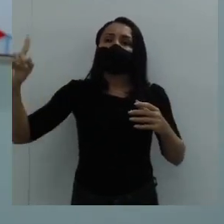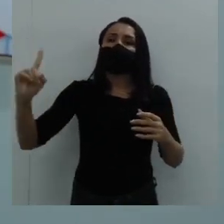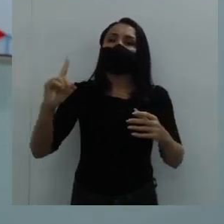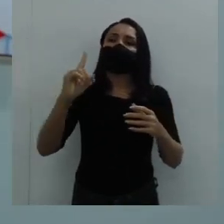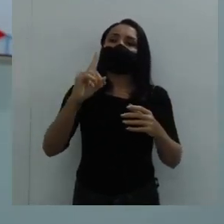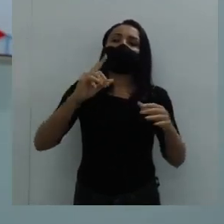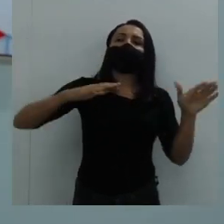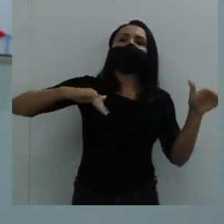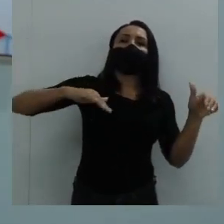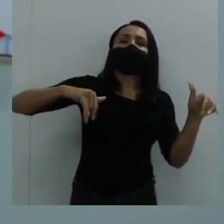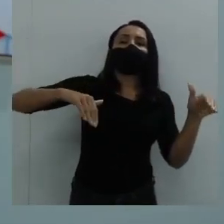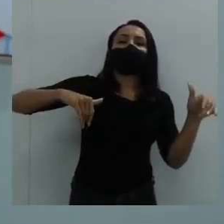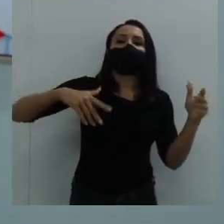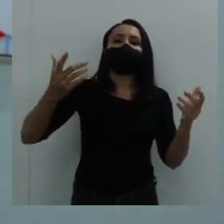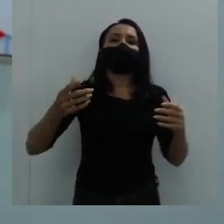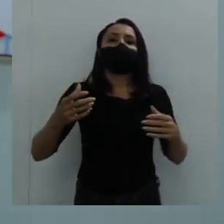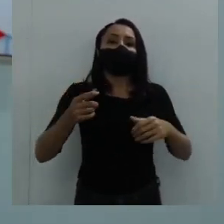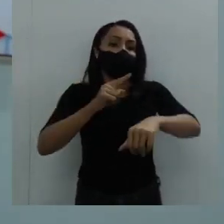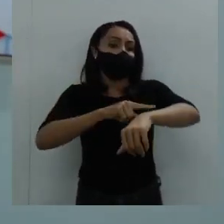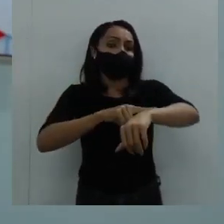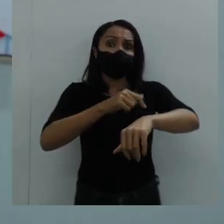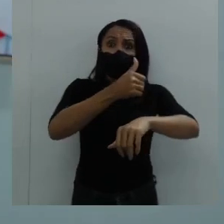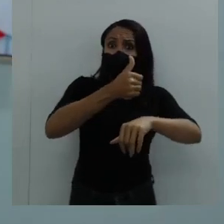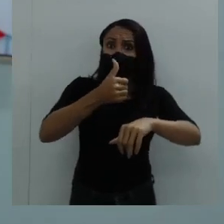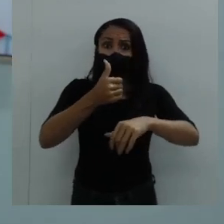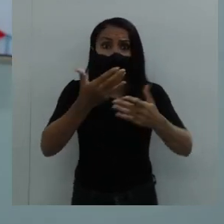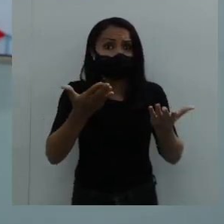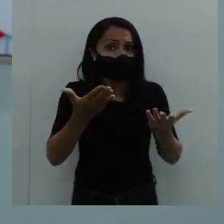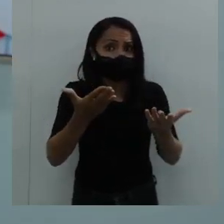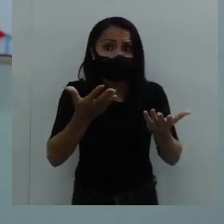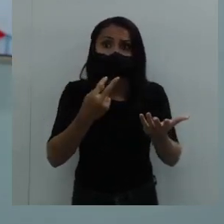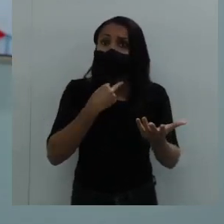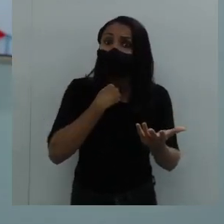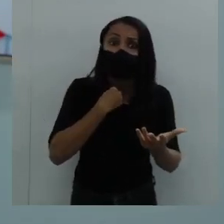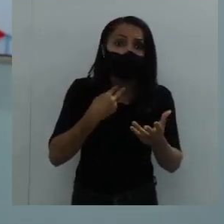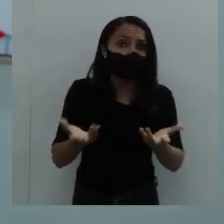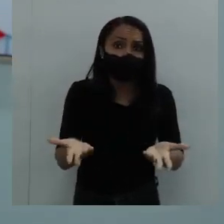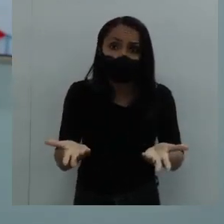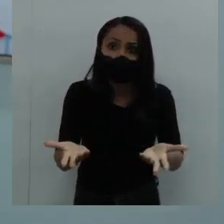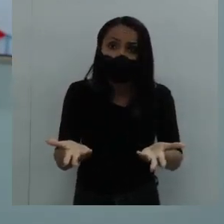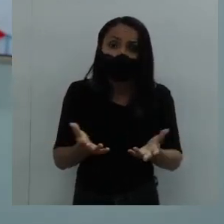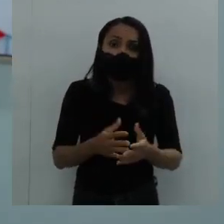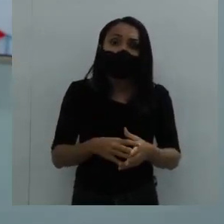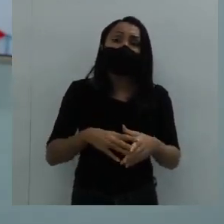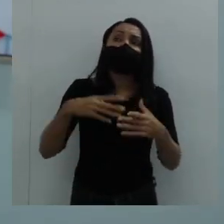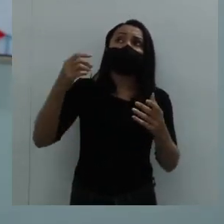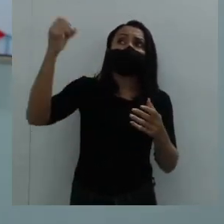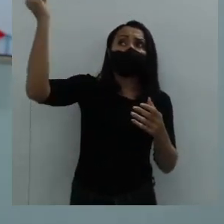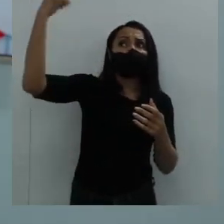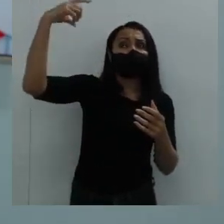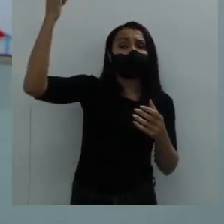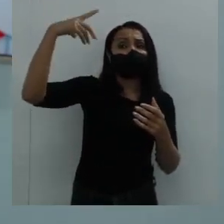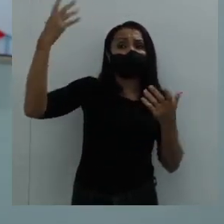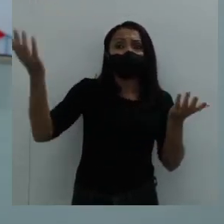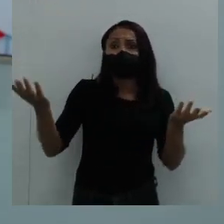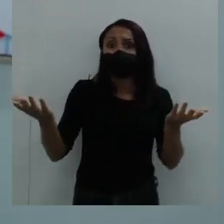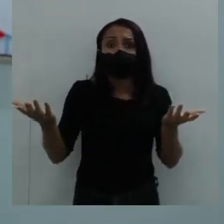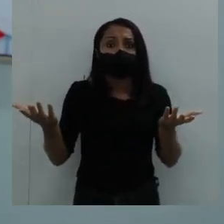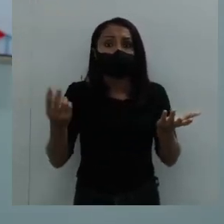onde tem ali uma maior concentração, né? Recebe aqueles raios ultravioletas, que não é para receber durante aquele